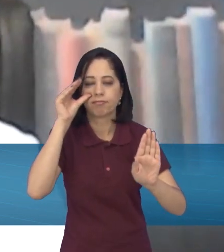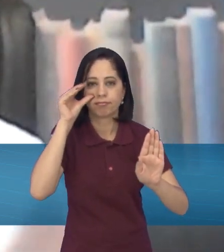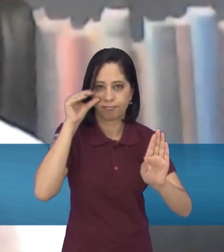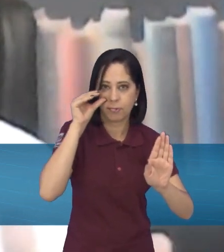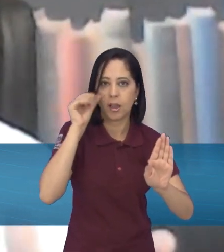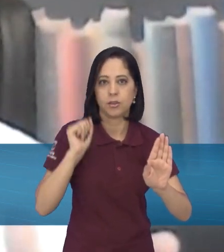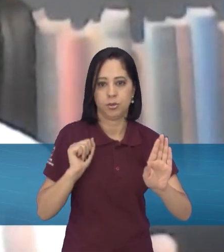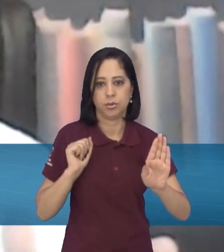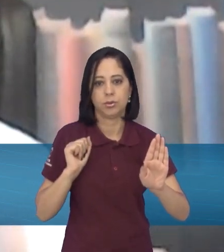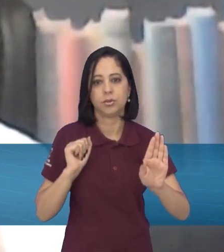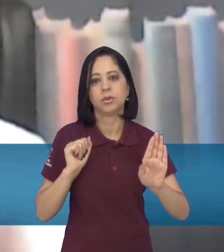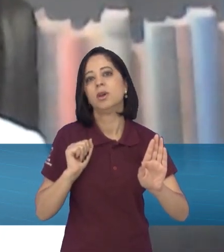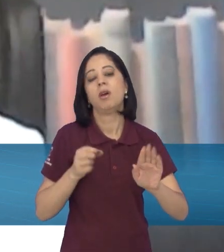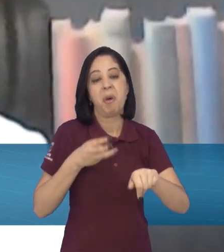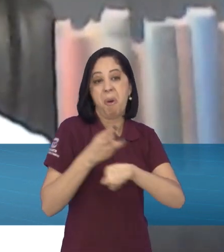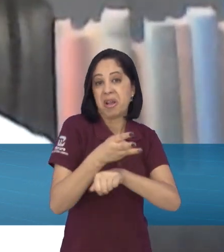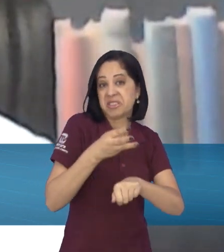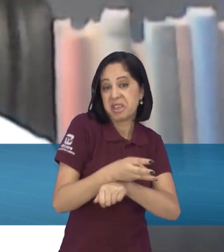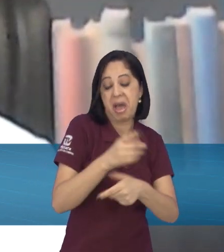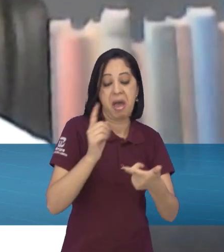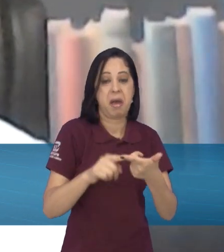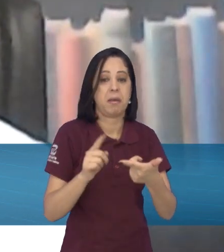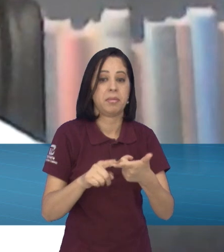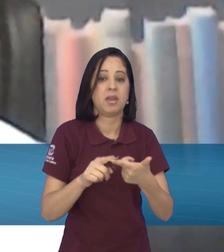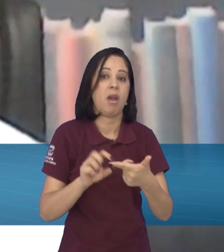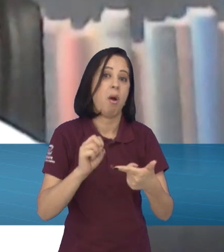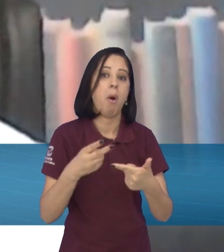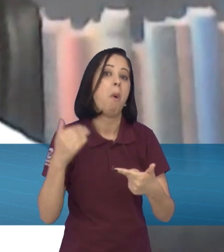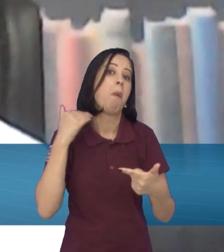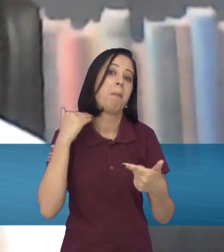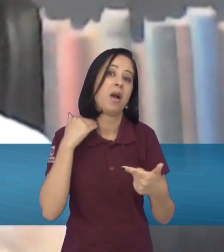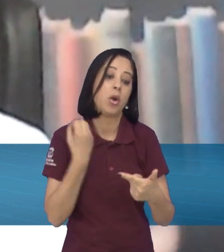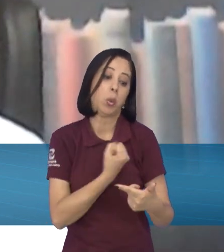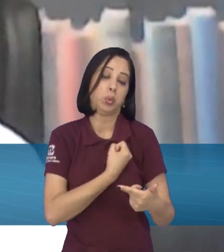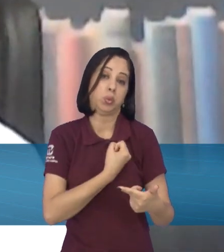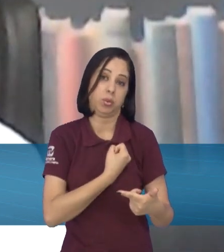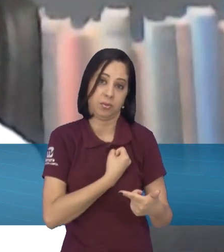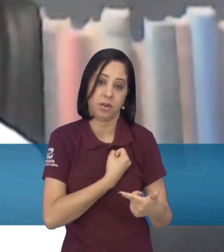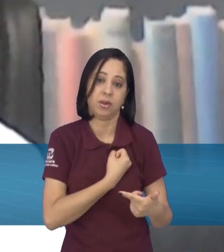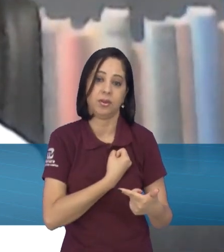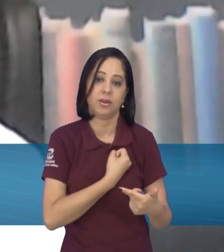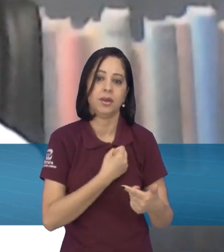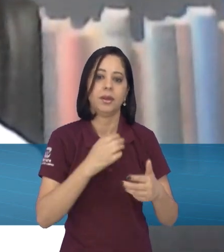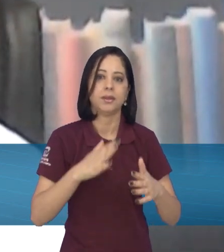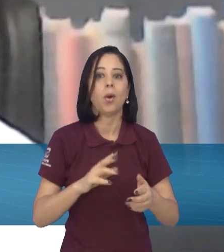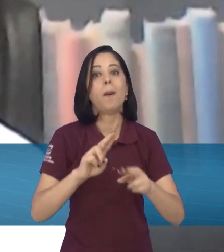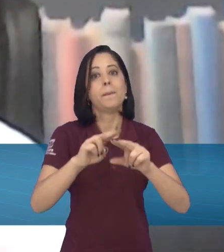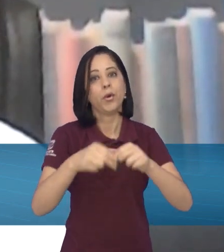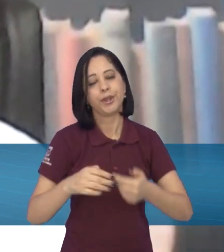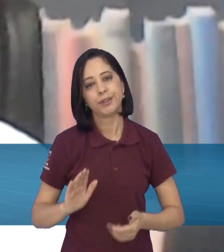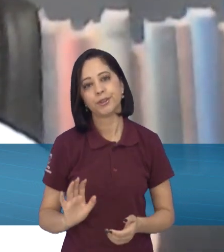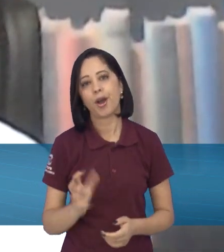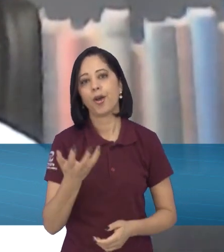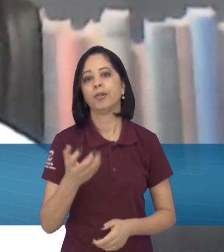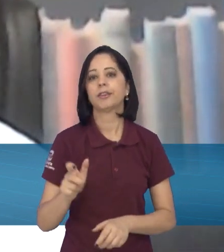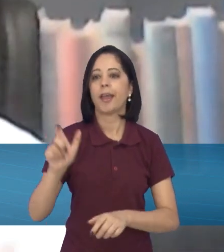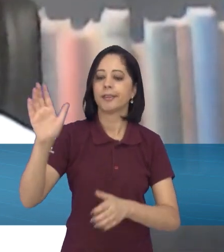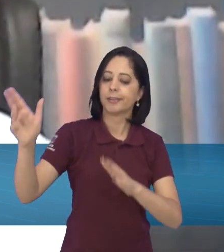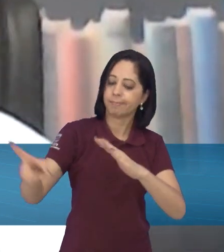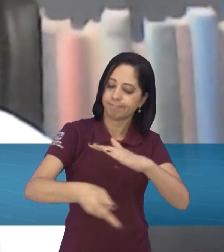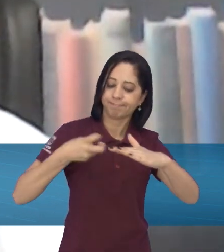movimentação, quer seja no WhatsApp, quer seja numa conta bancária. E é a partir daí que se dão as invasões e as